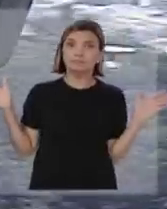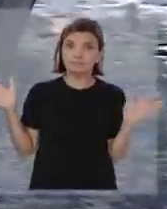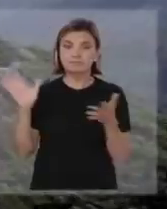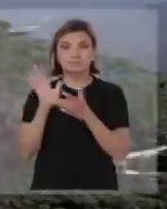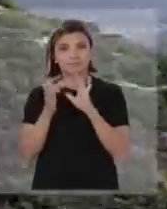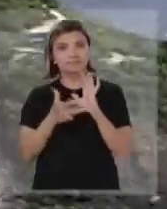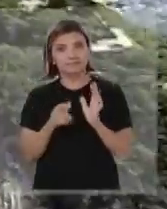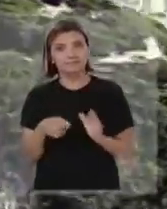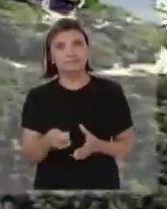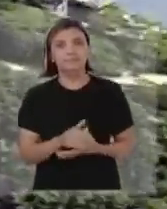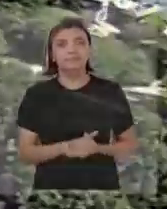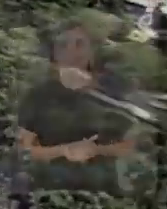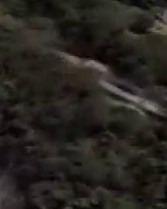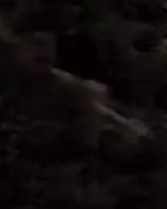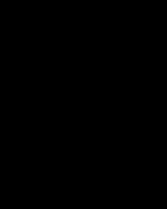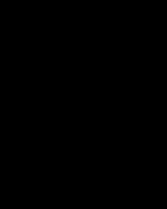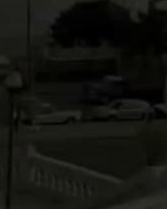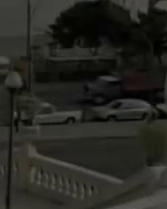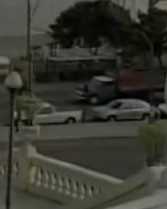Cristo Redentor.